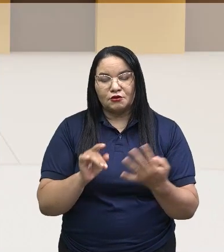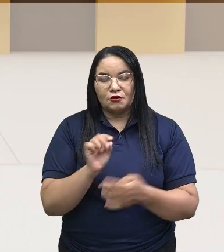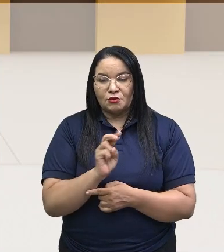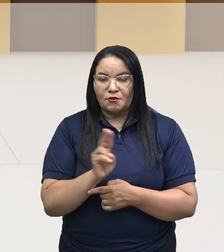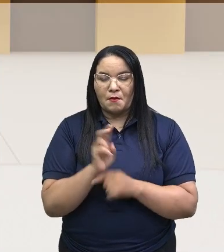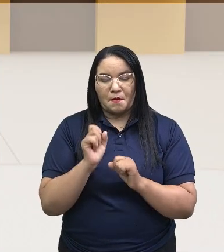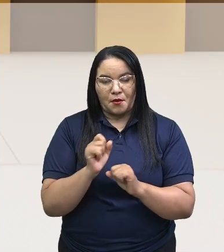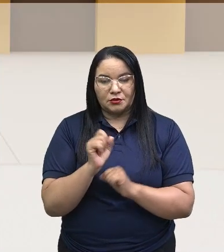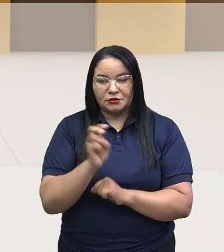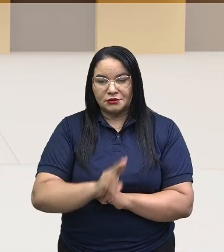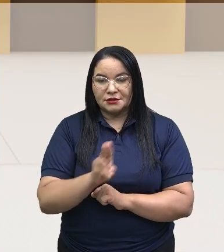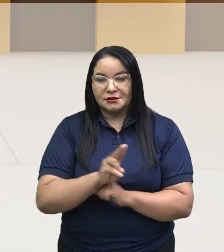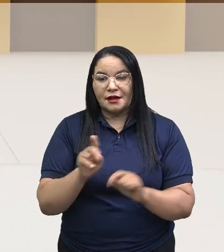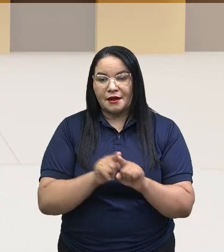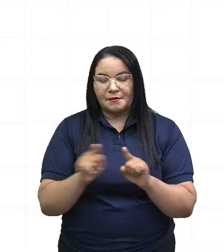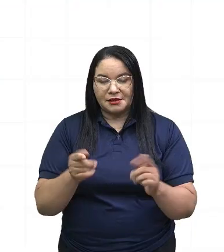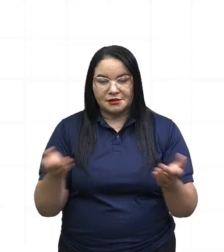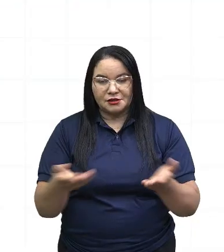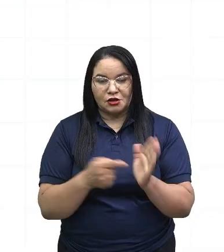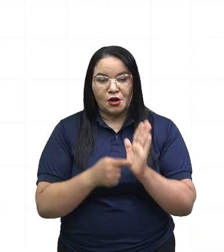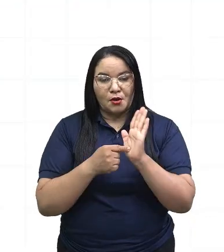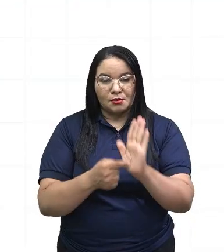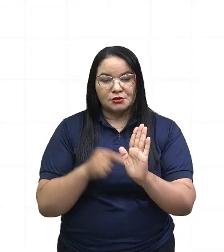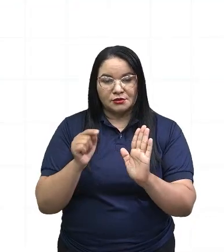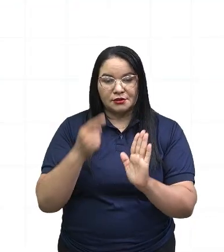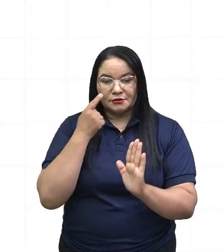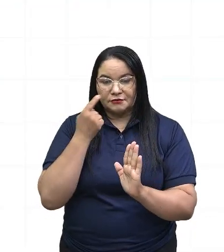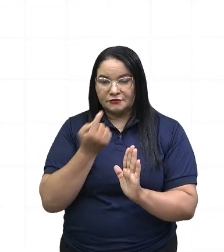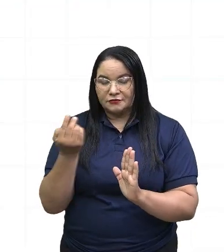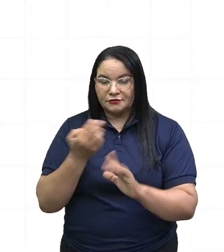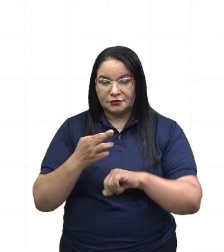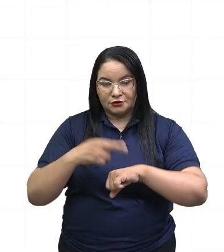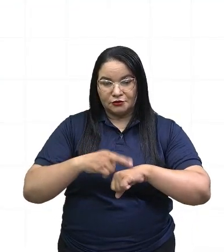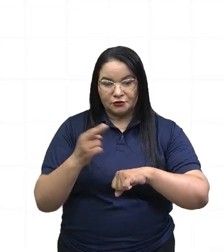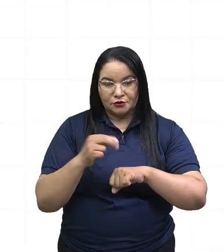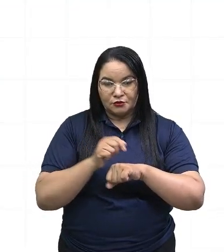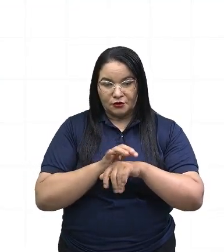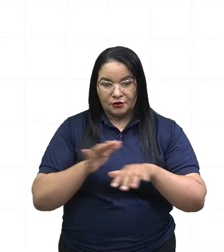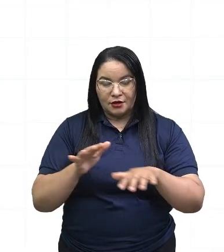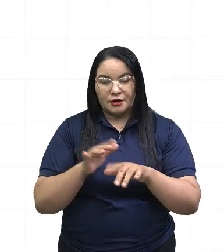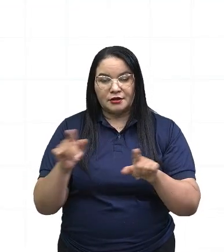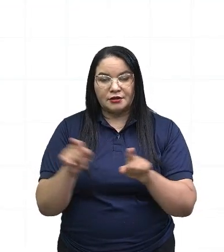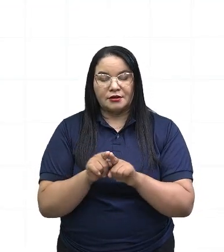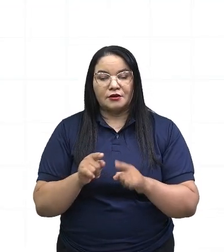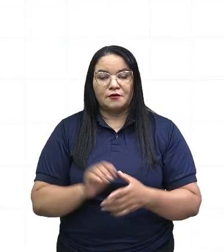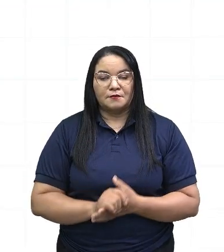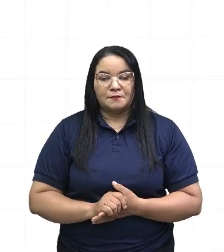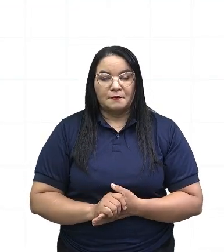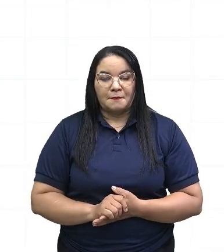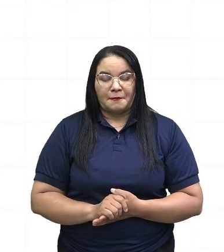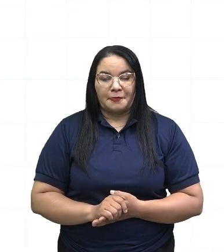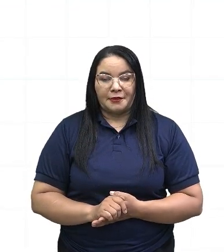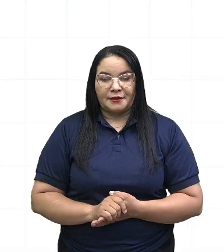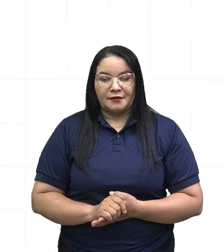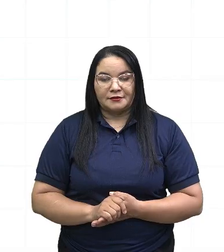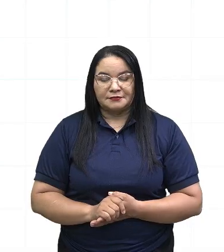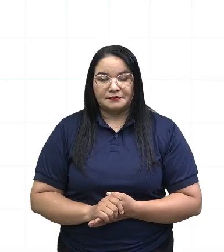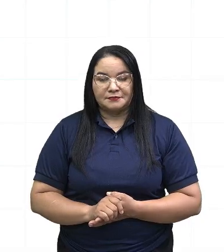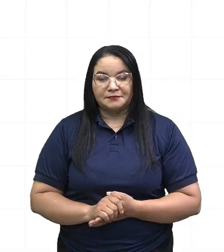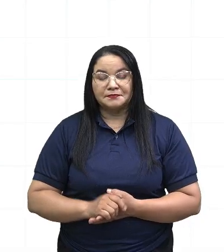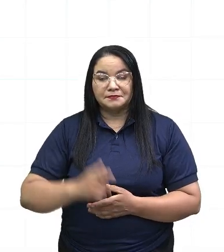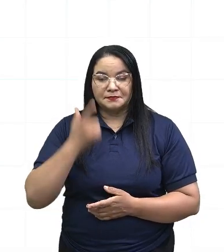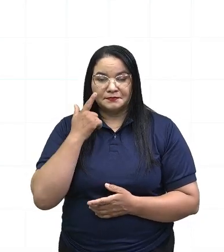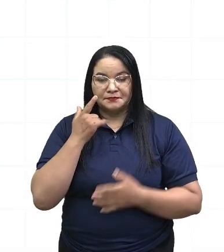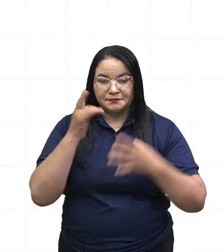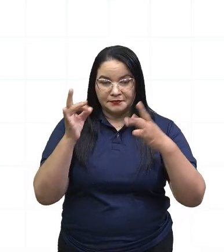aqui. E aí eu trago para vocês sobre a radioatividade. Ótimo. Aqui, né, para a gente